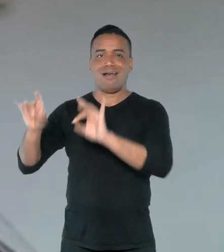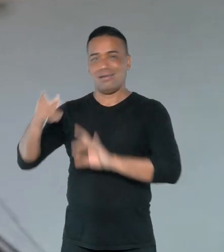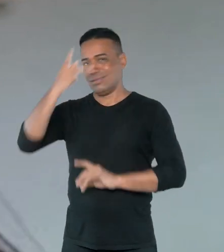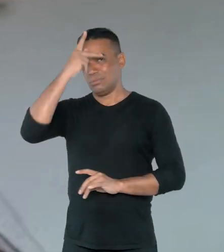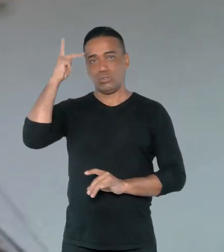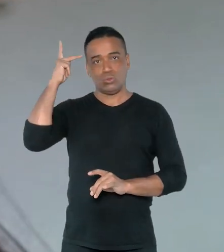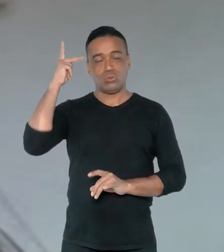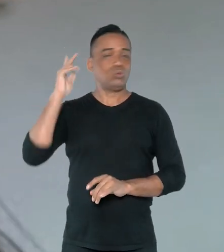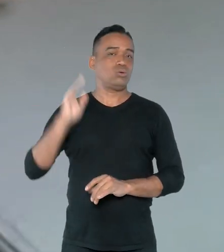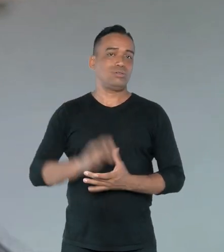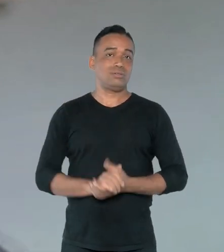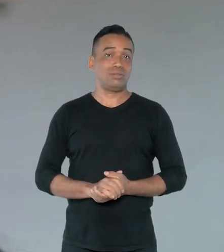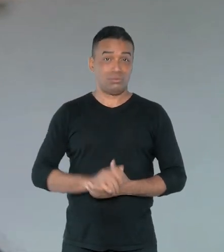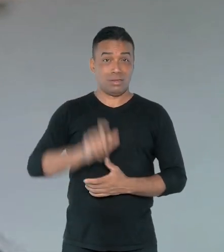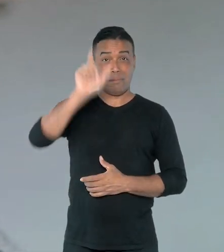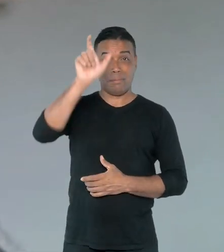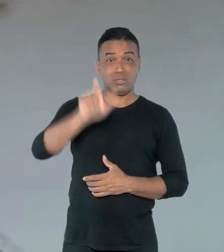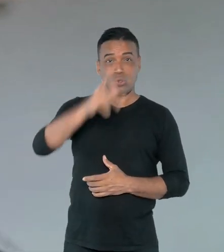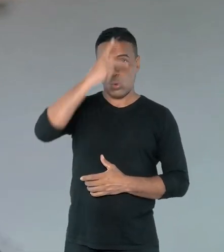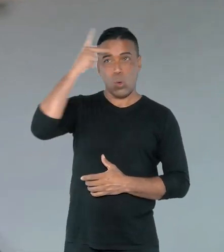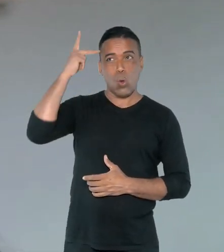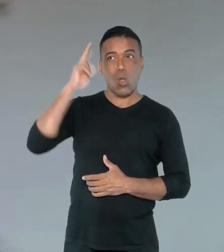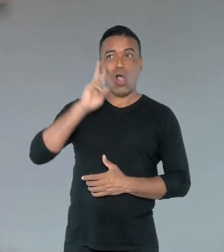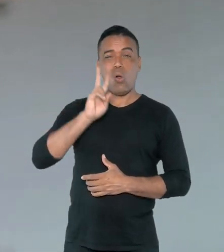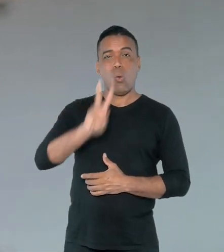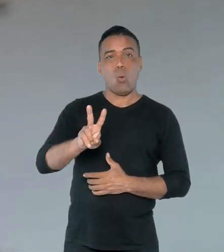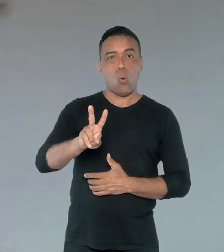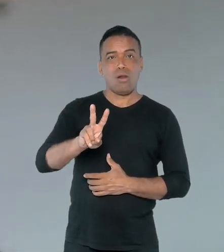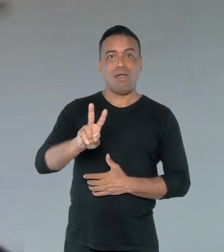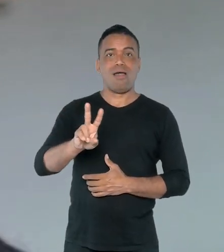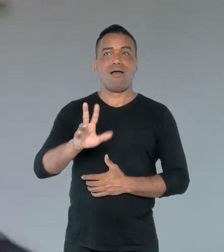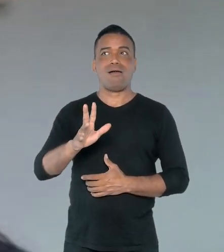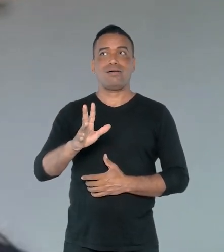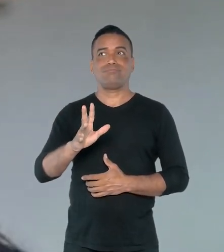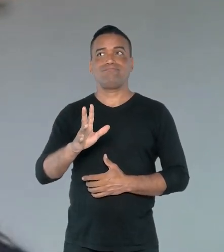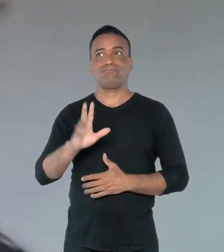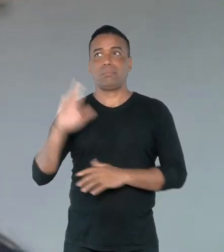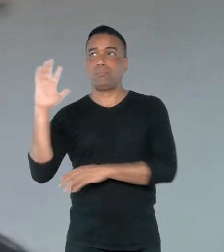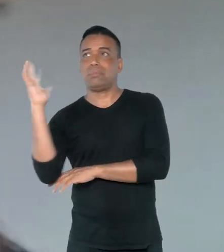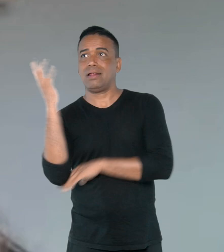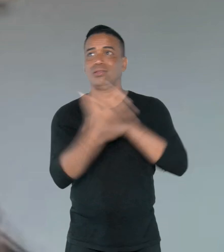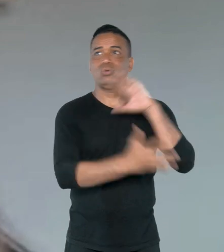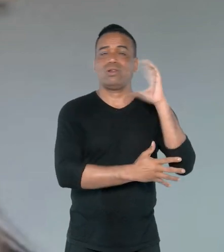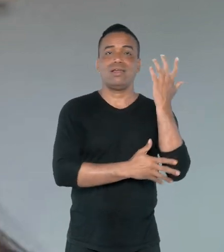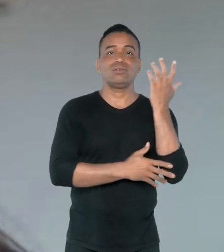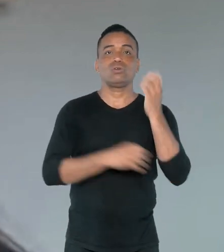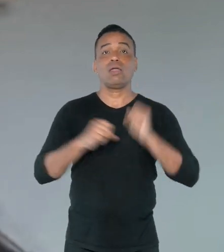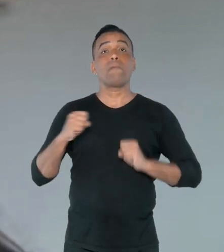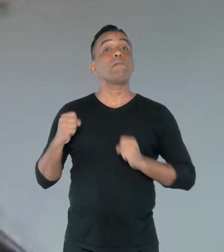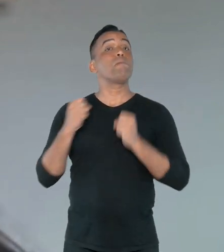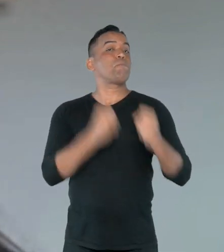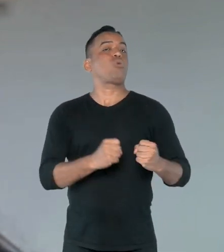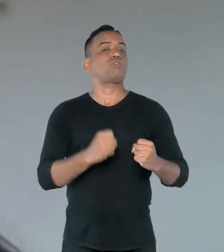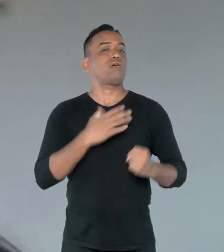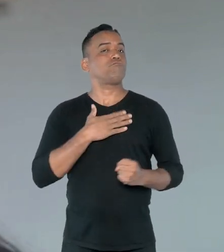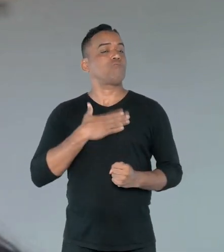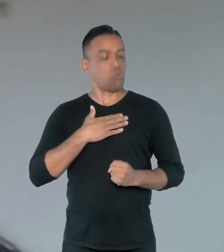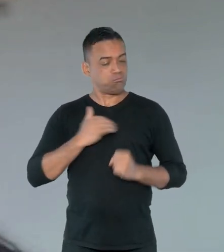indivíduo, quando ele passou a olhar assim com esse olhar de poder, né,